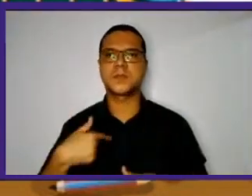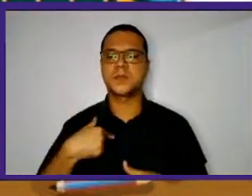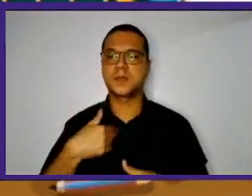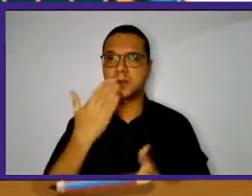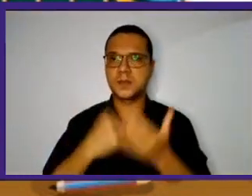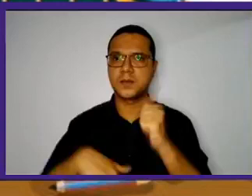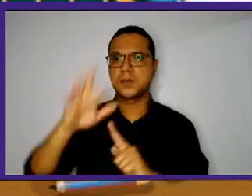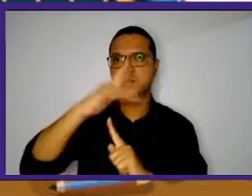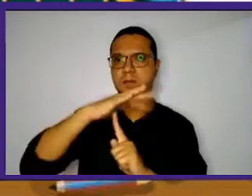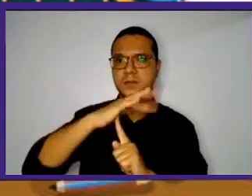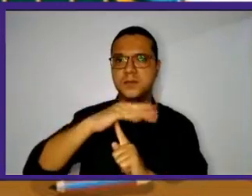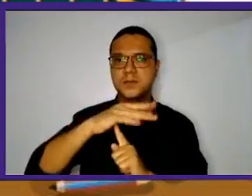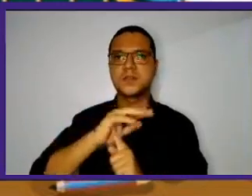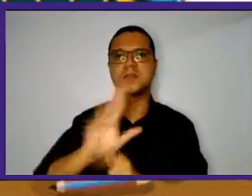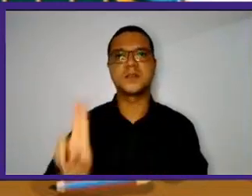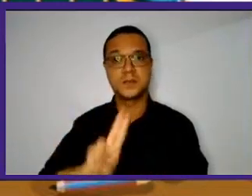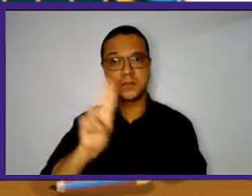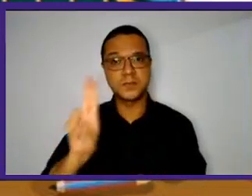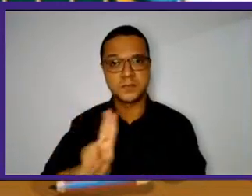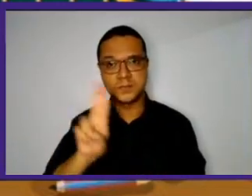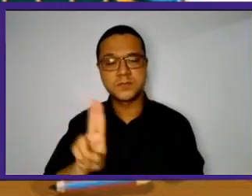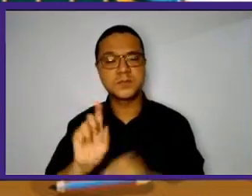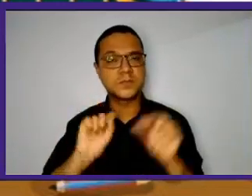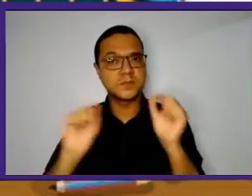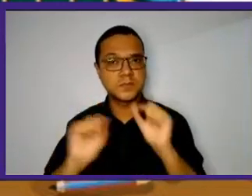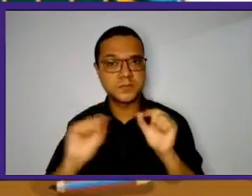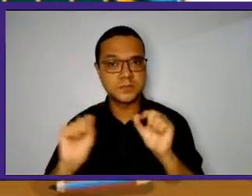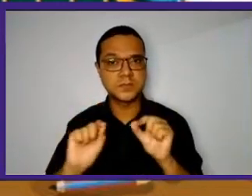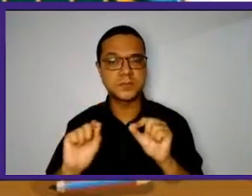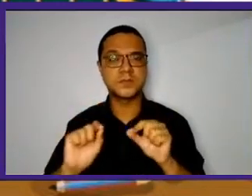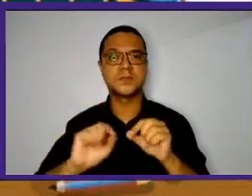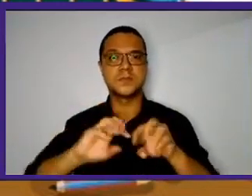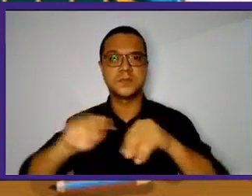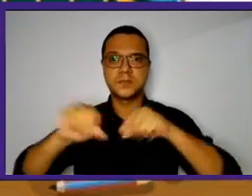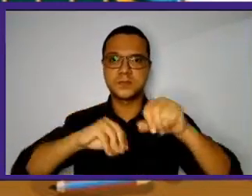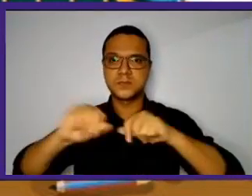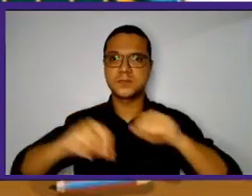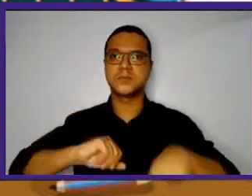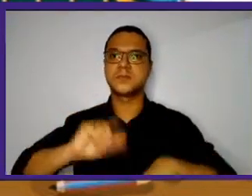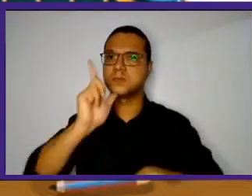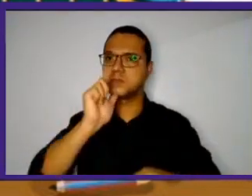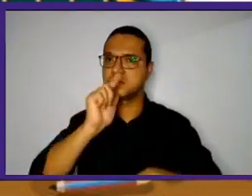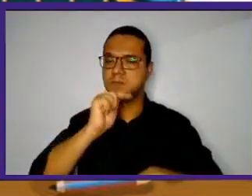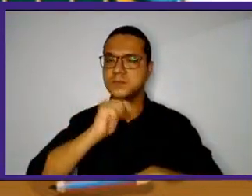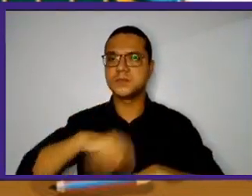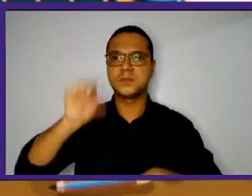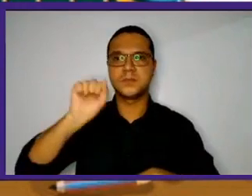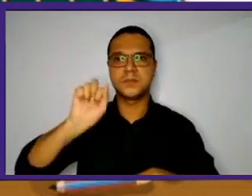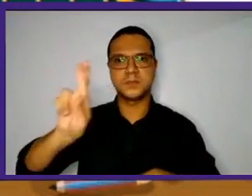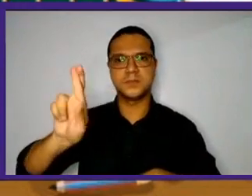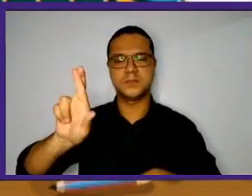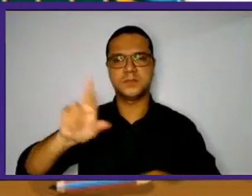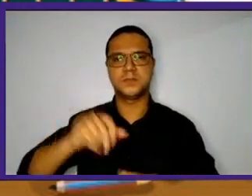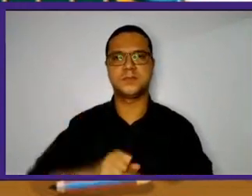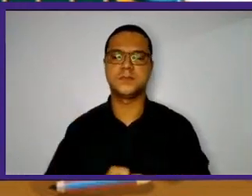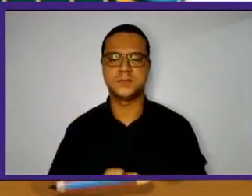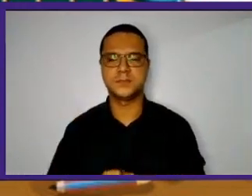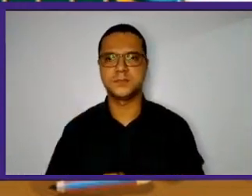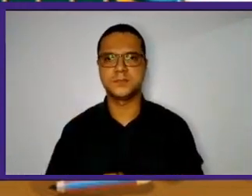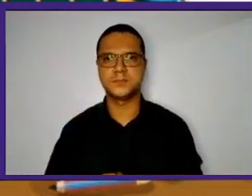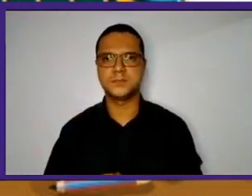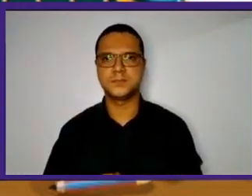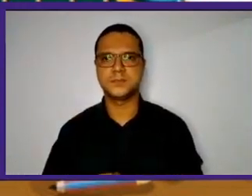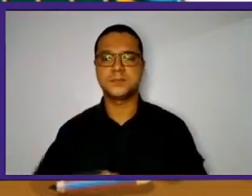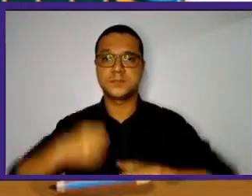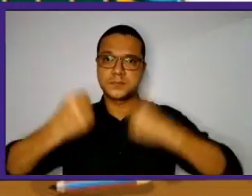feira, houve ali a utilização de quê? Do solo, da água e do ar. E